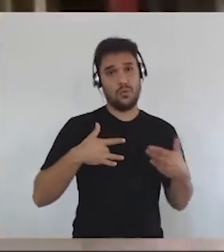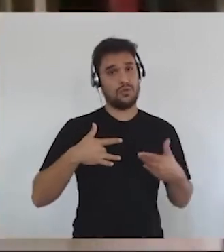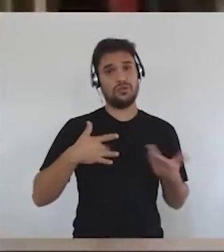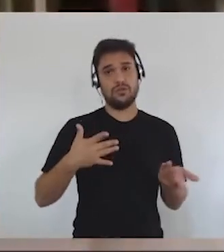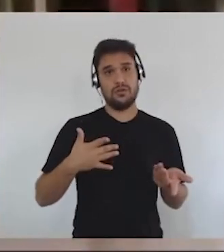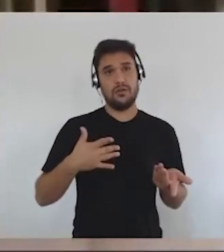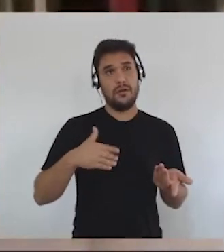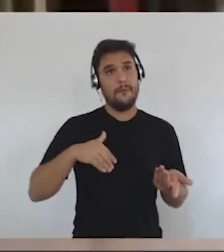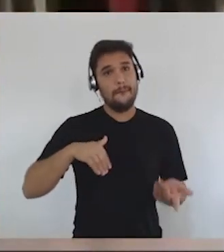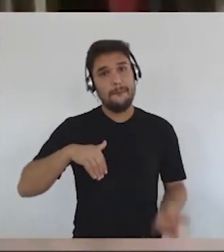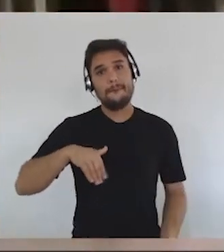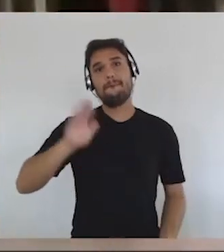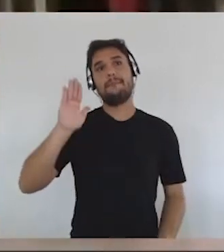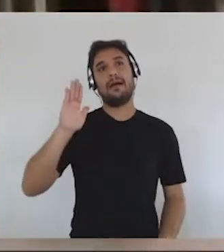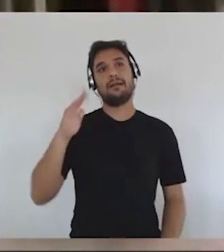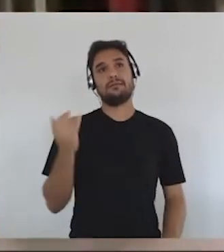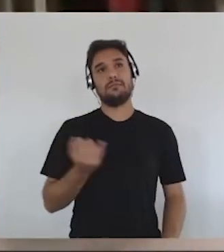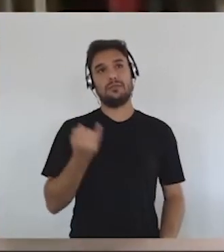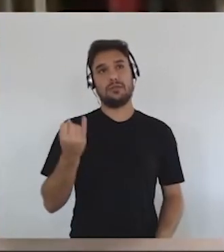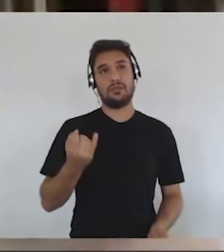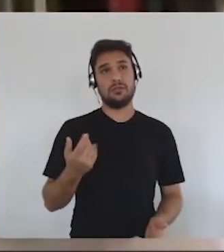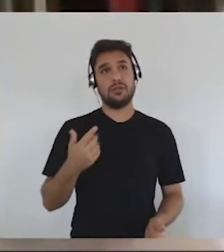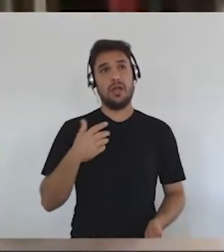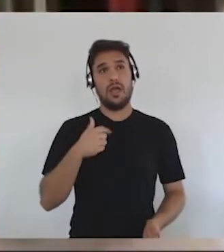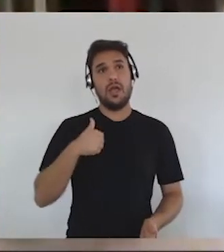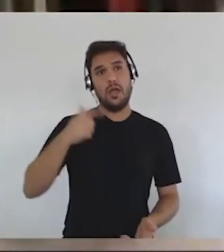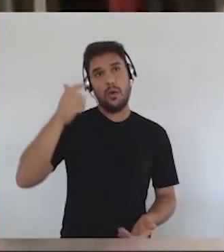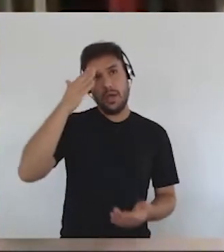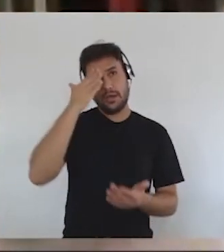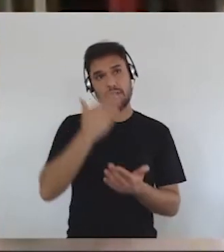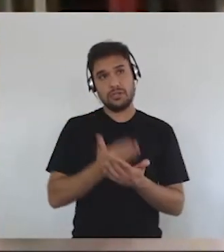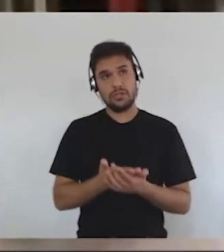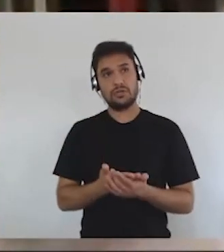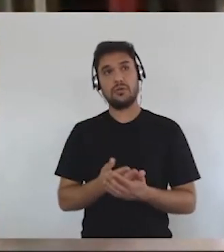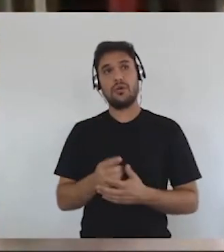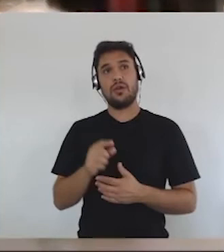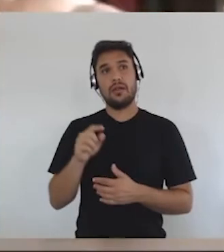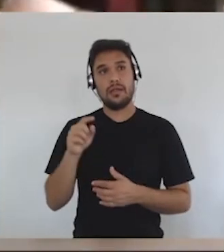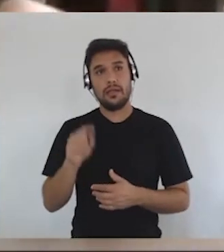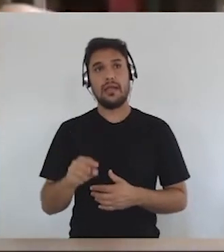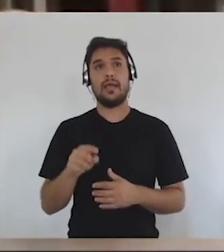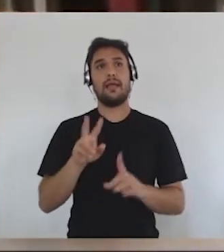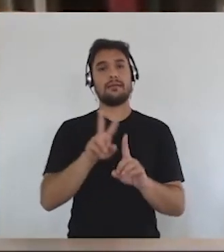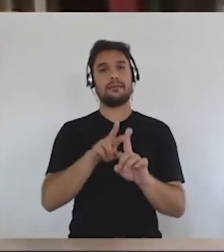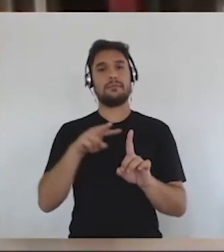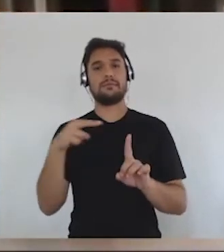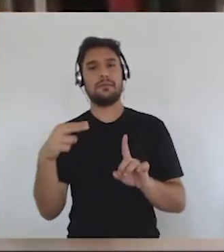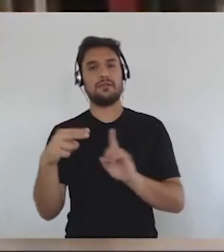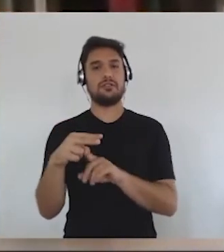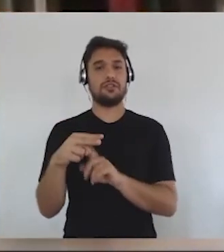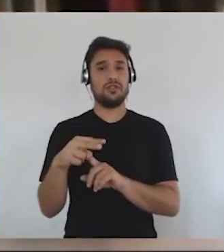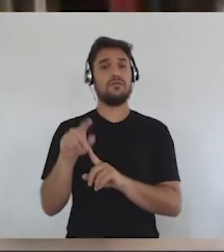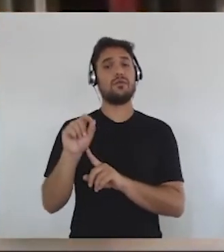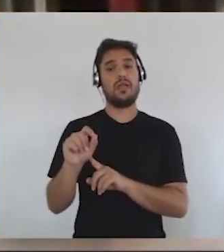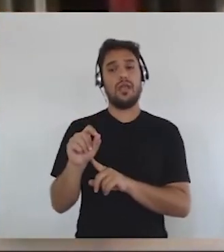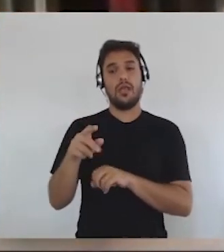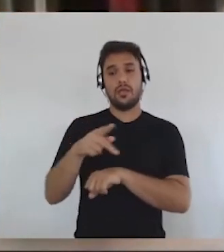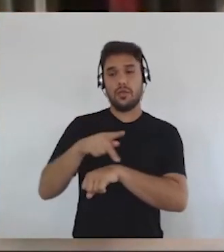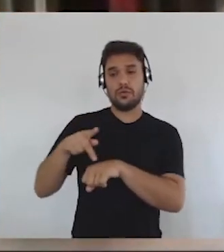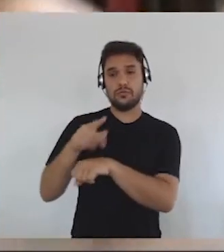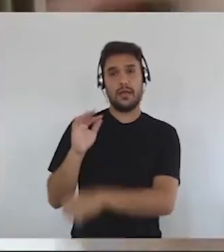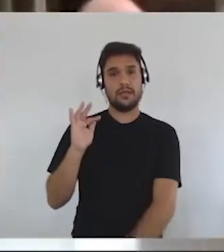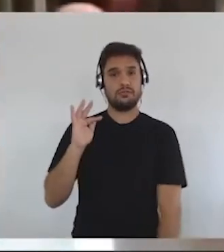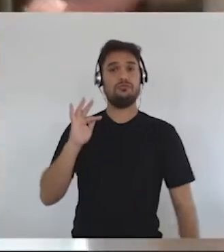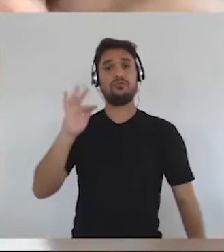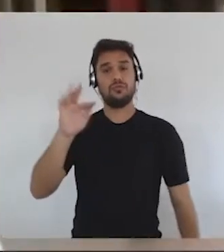amplo e irrestrito significado. Eu penso que será sob essa ótica e sob esse prisma que os Estados deverão,